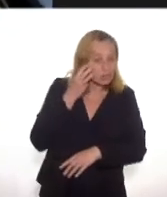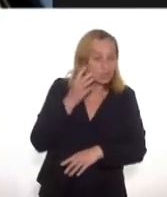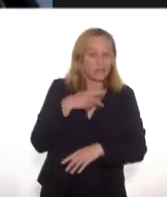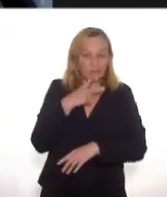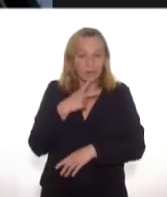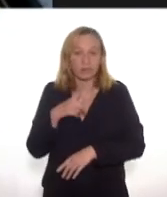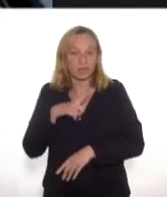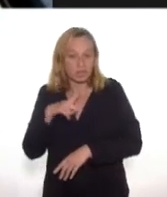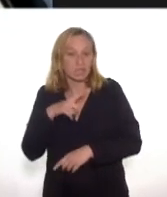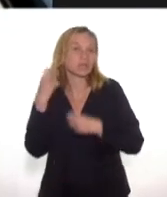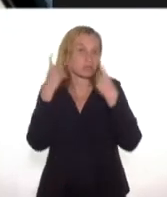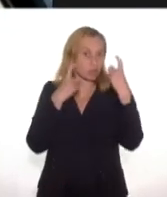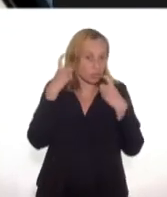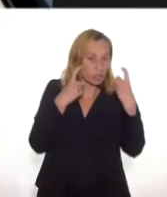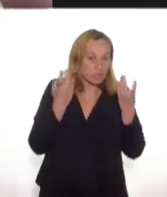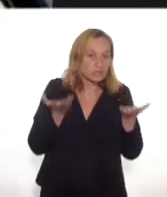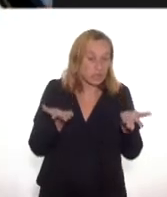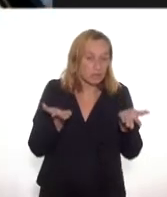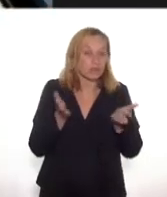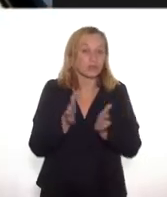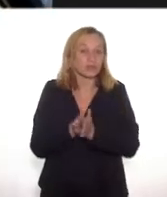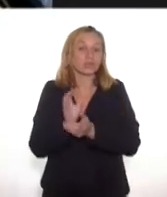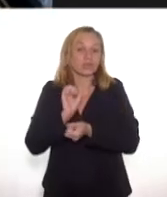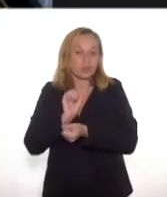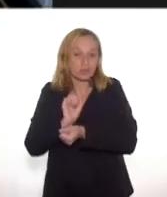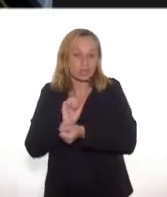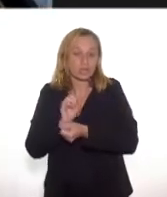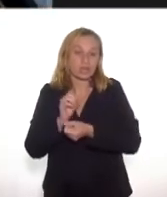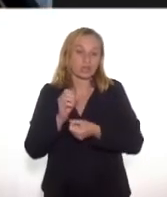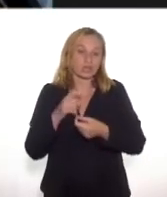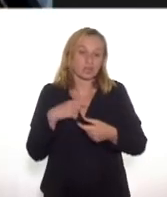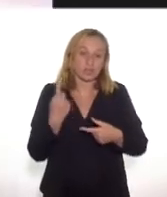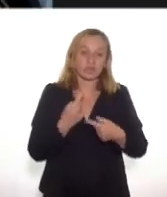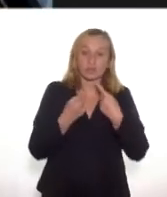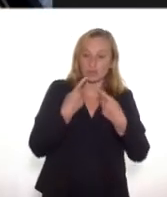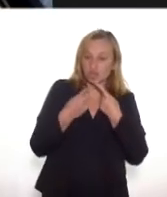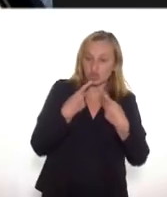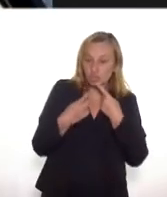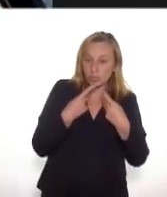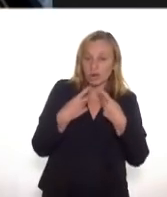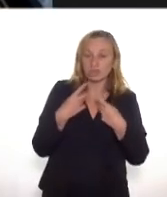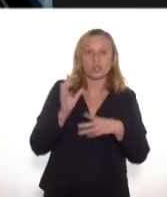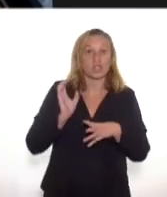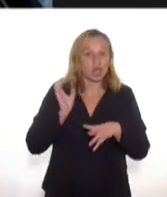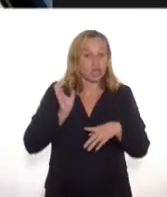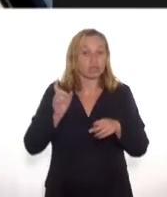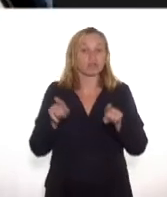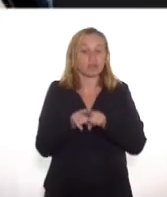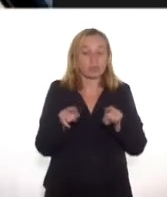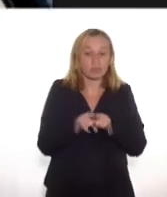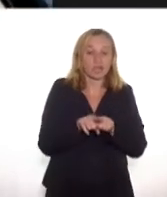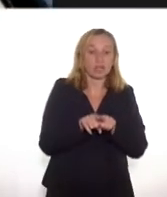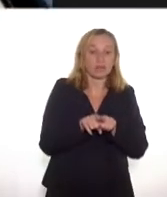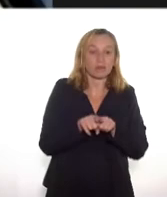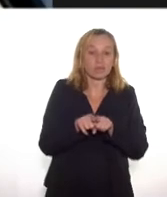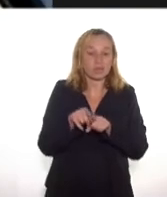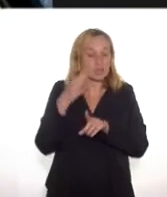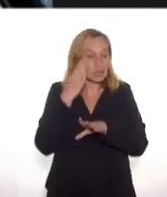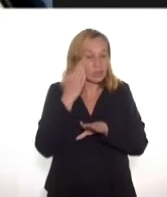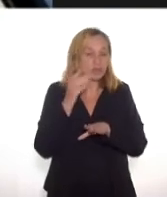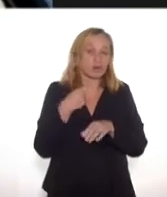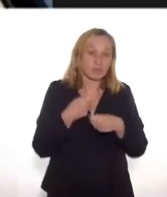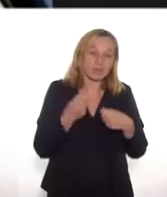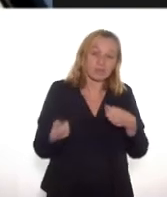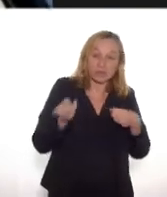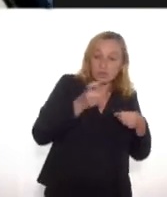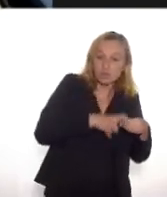que tem essa preocupação. Então, eu espero que a gente faça um debate bastante rico, mas que com esse norte, que nós precisamos devolver